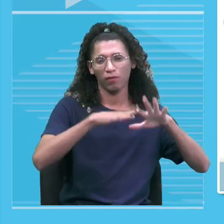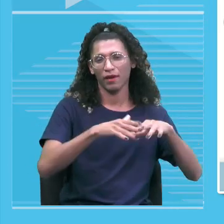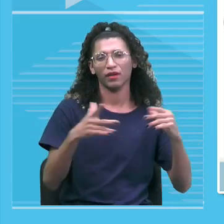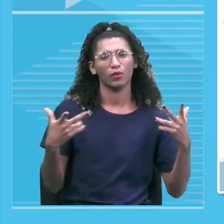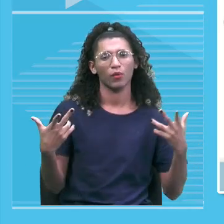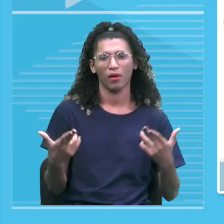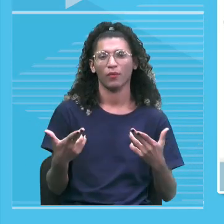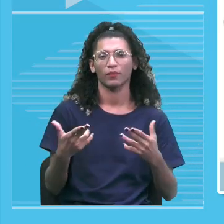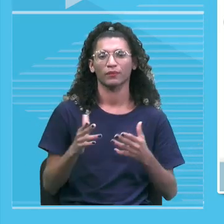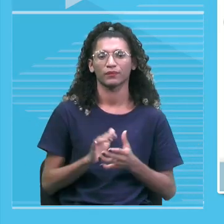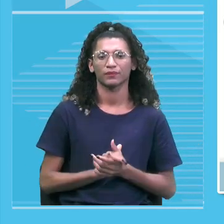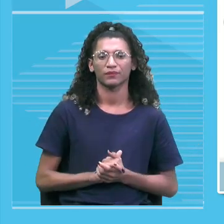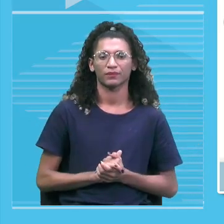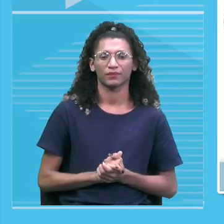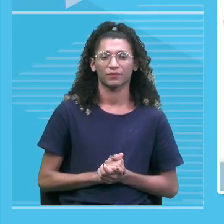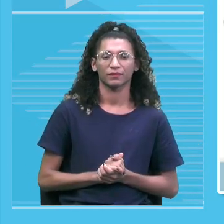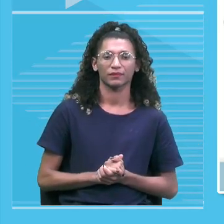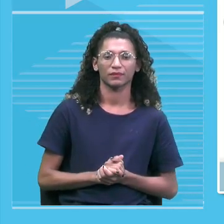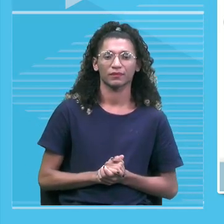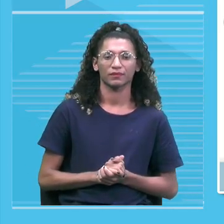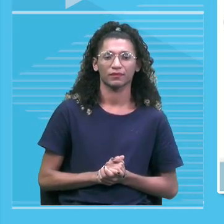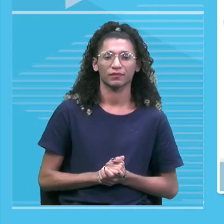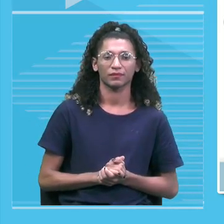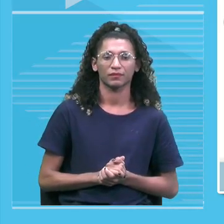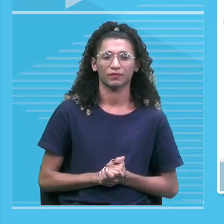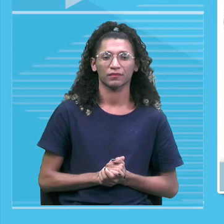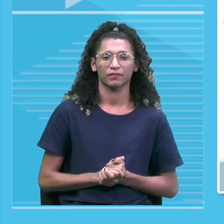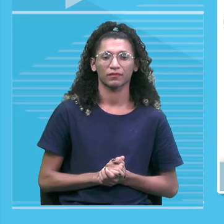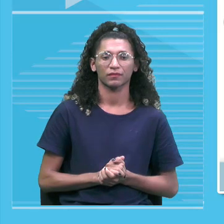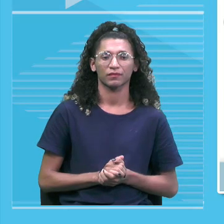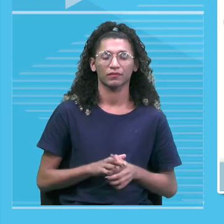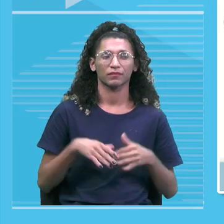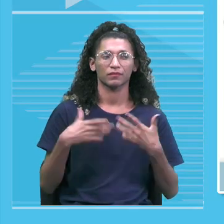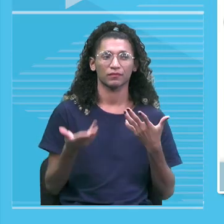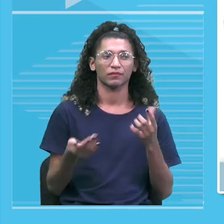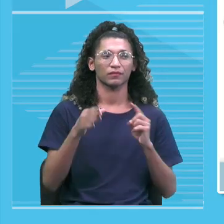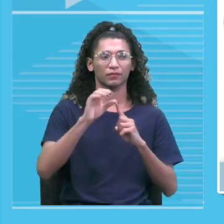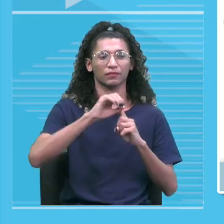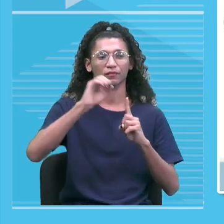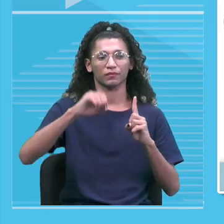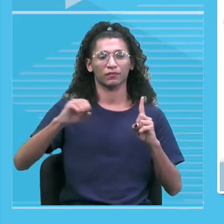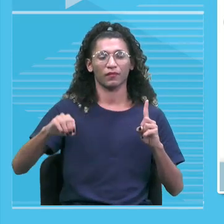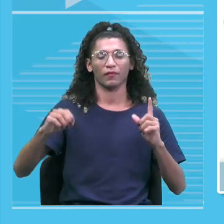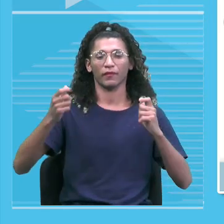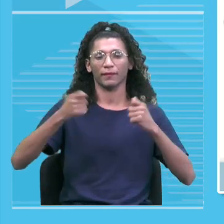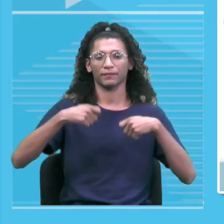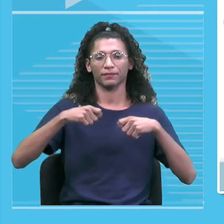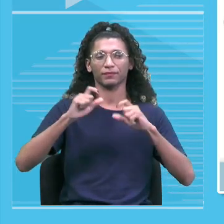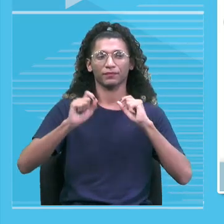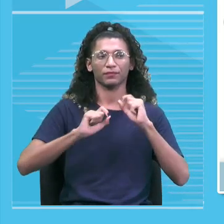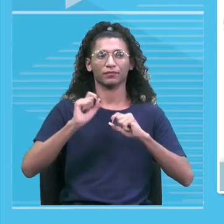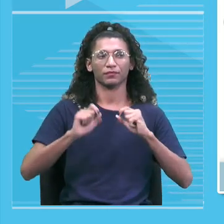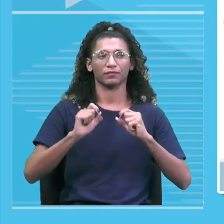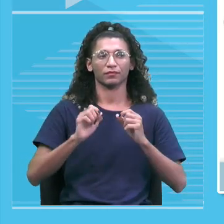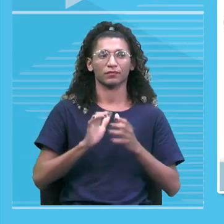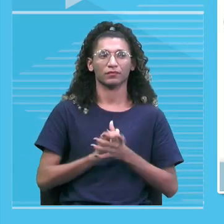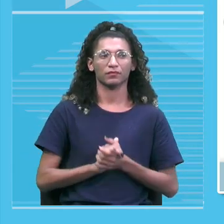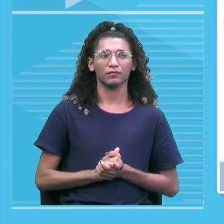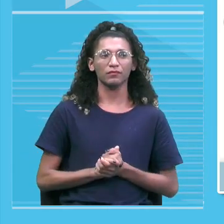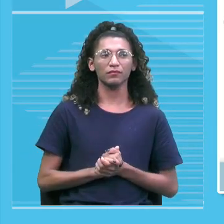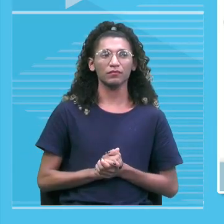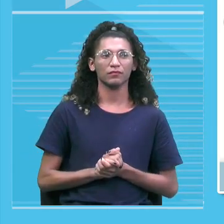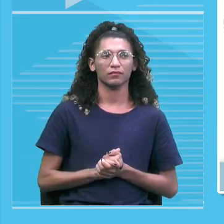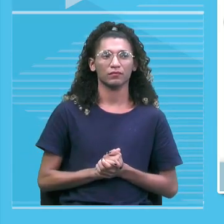então galerinha essa onda ela tem que ter uma forma de produção diferente da